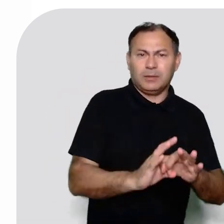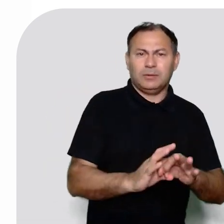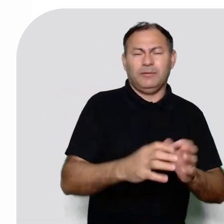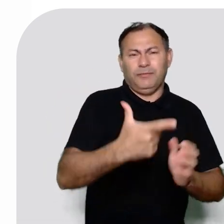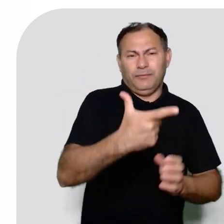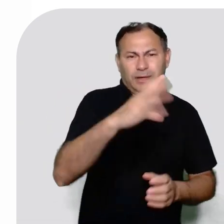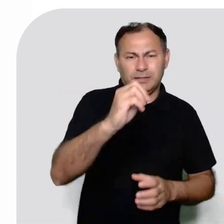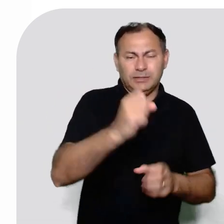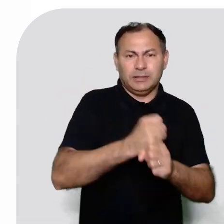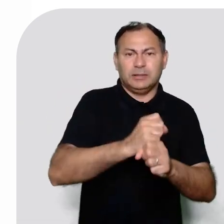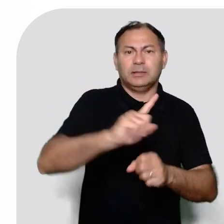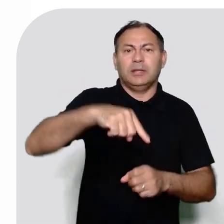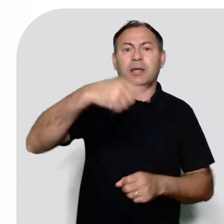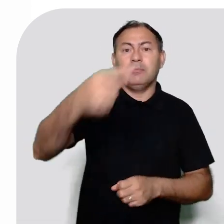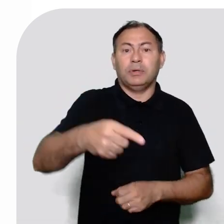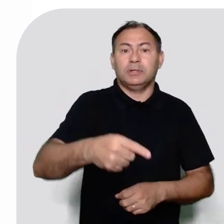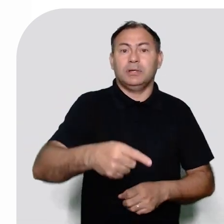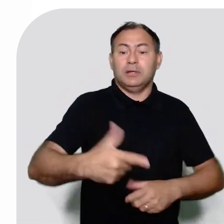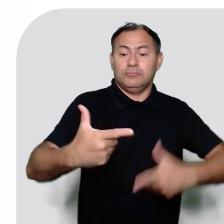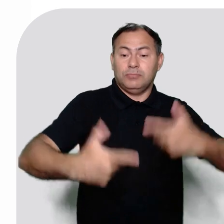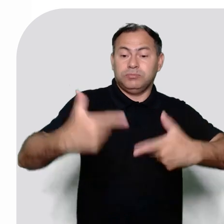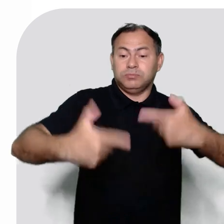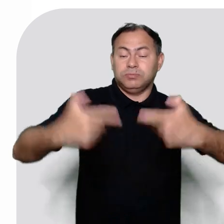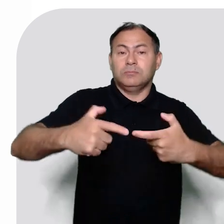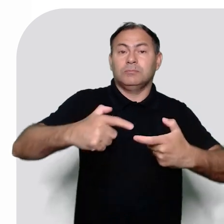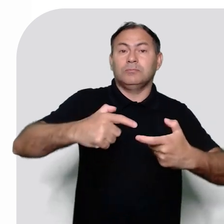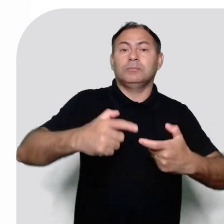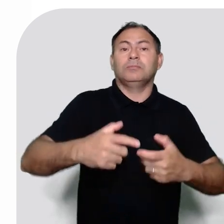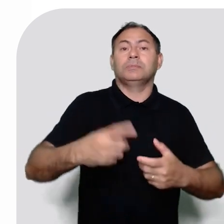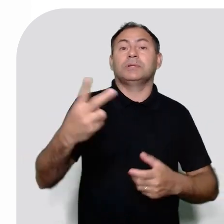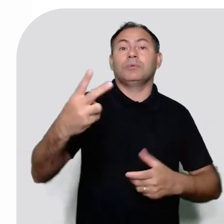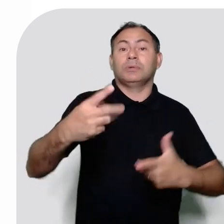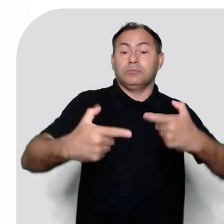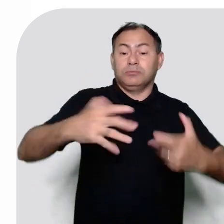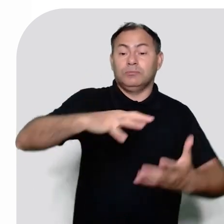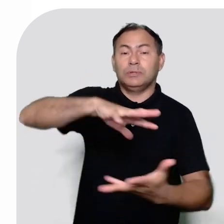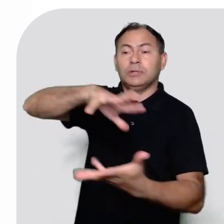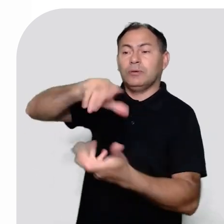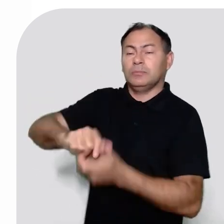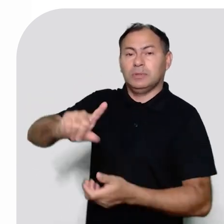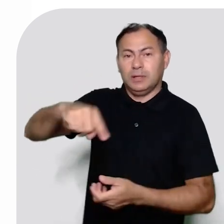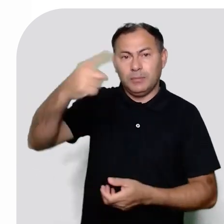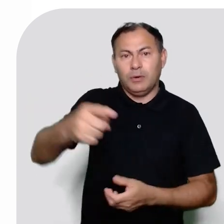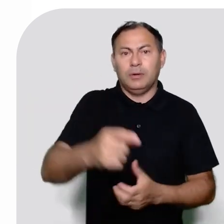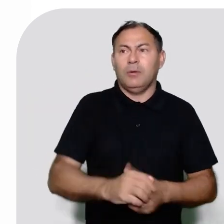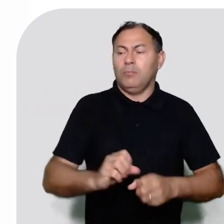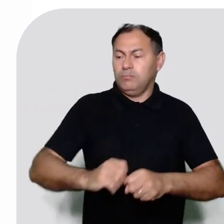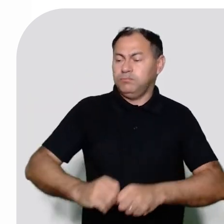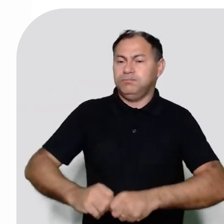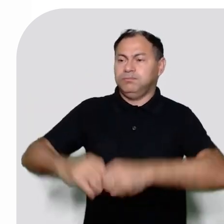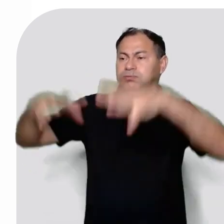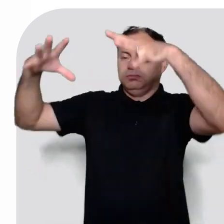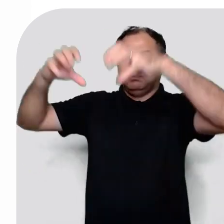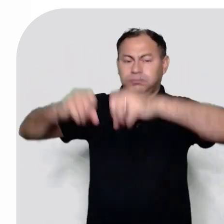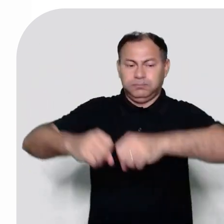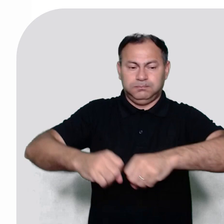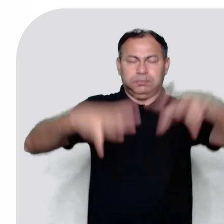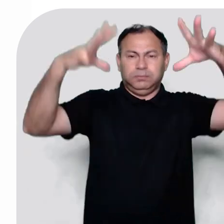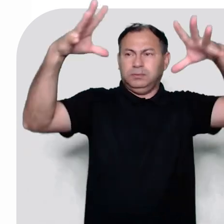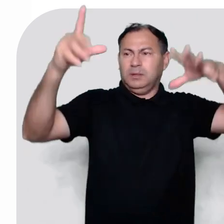anos após a Segunda Guerra Mundial, após o bombardeamento